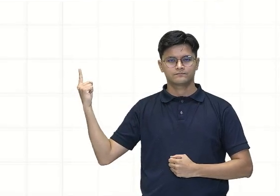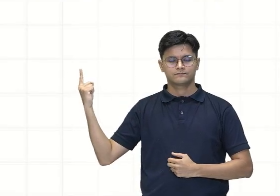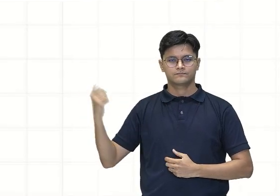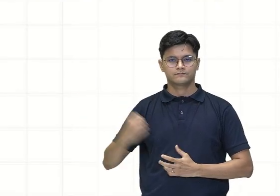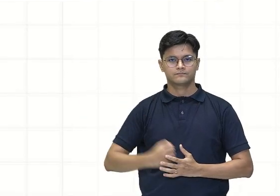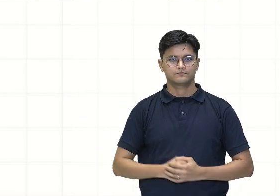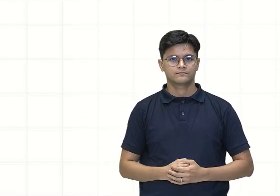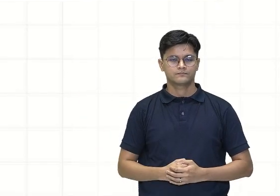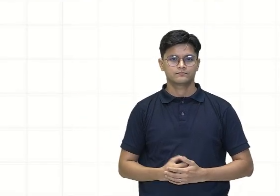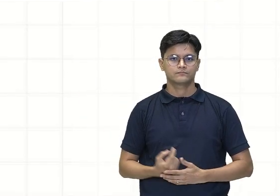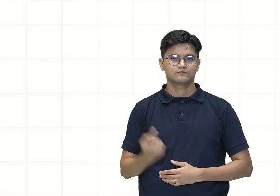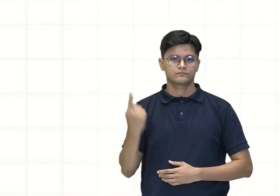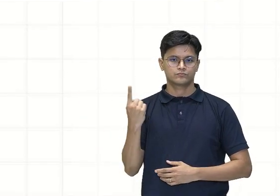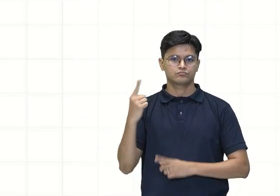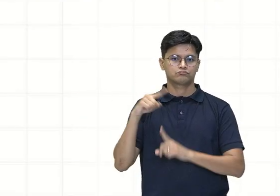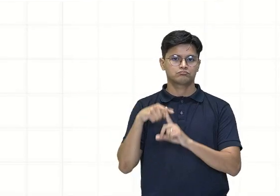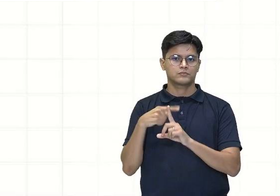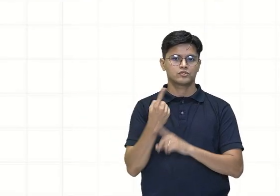para mais 1,